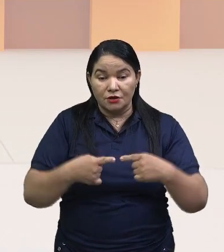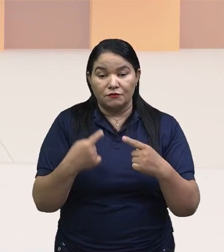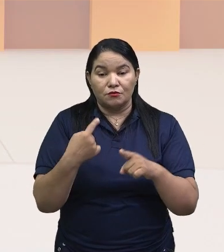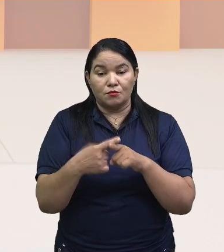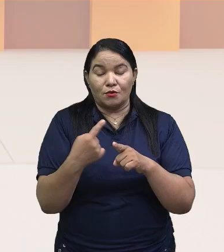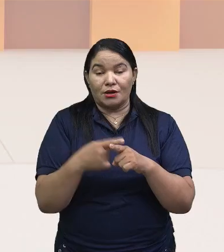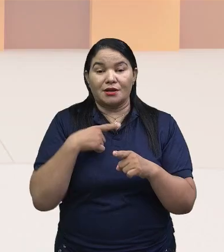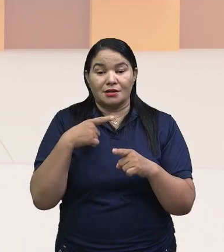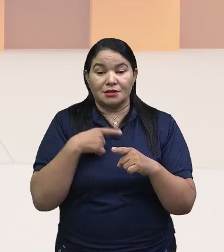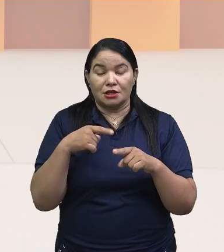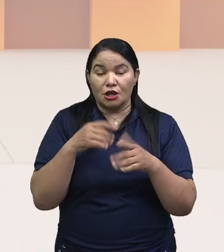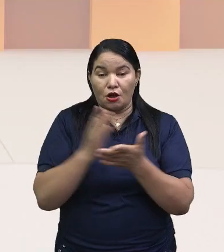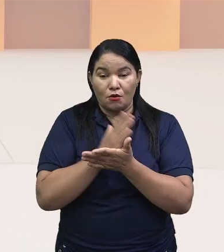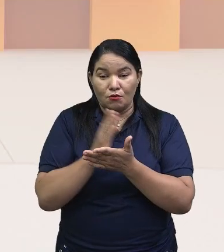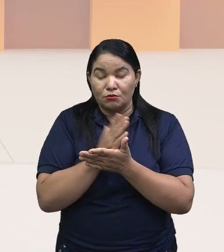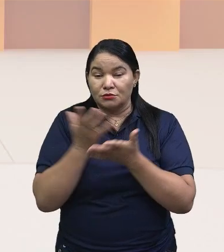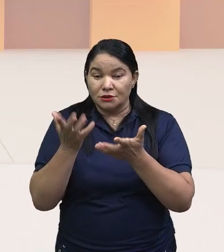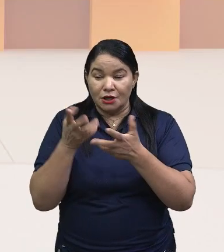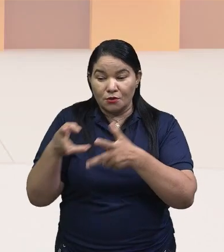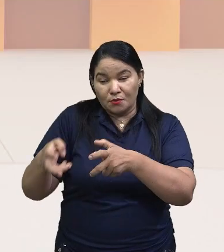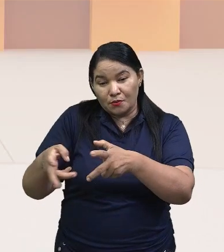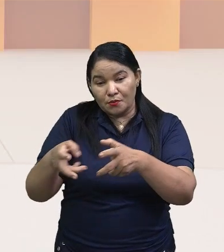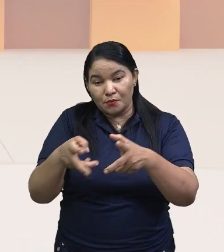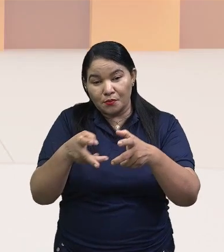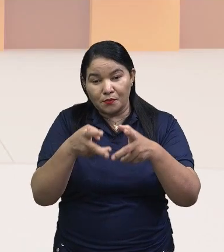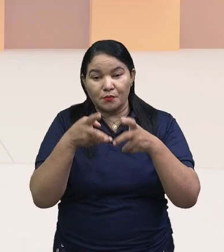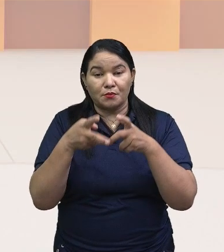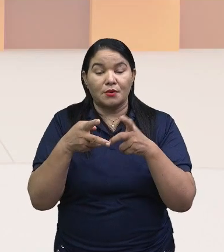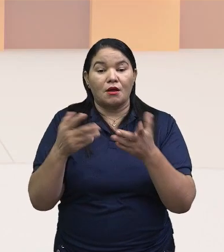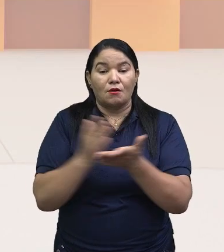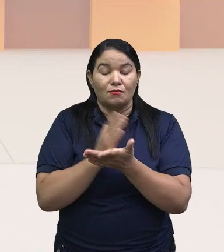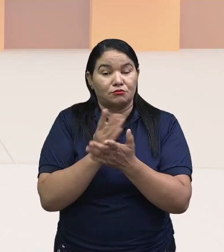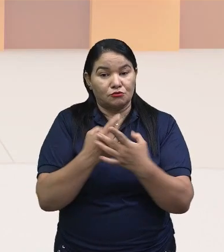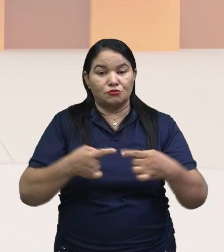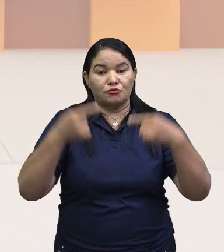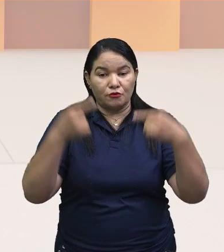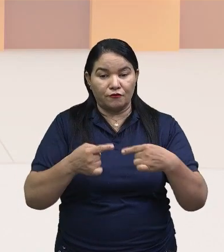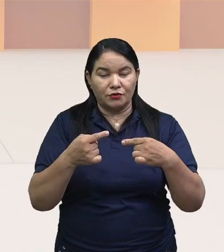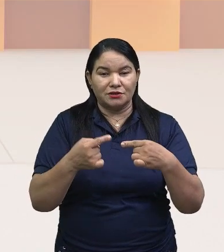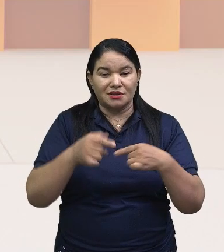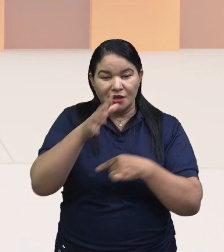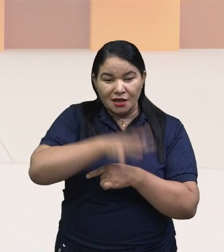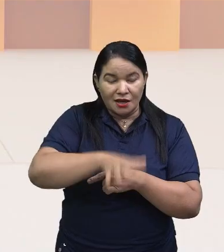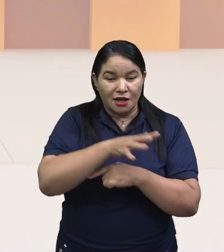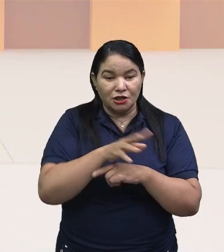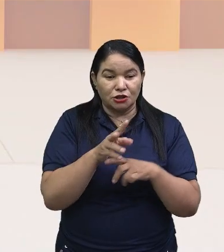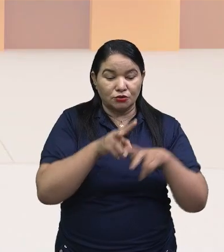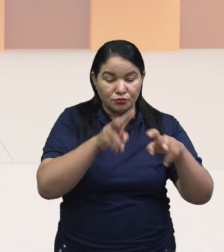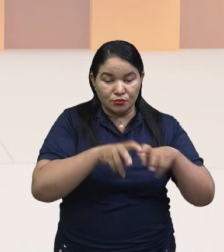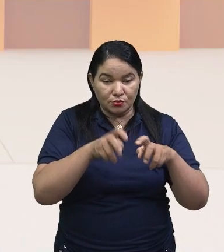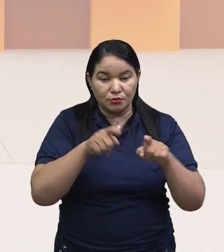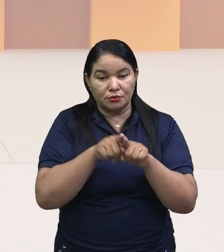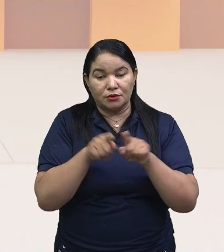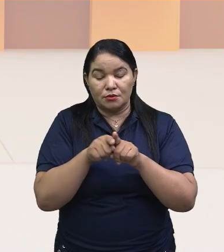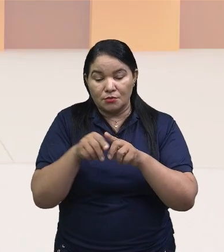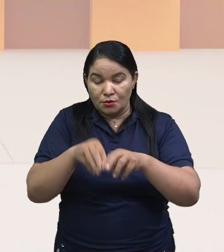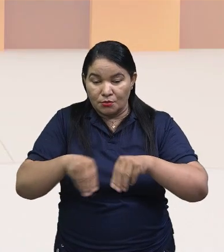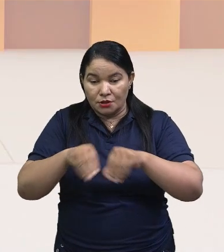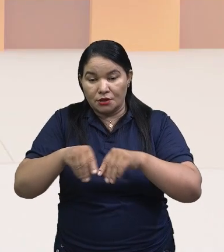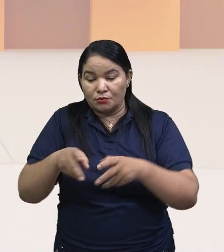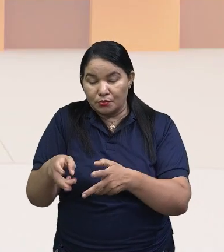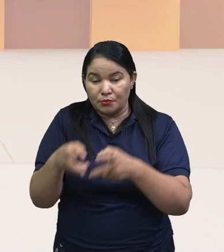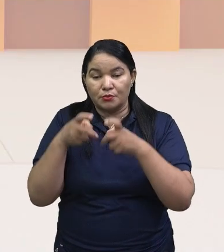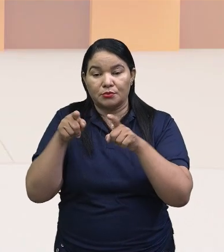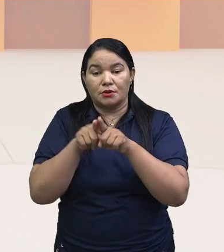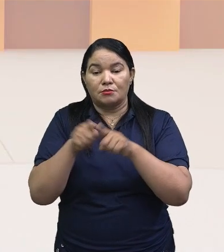com setores que buscam explorar essas áreas, aqueles que nós já comentamos, né, setores ligados ao agronegócio, à mineração,